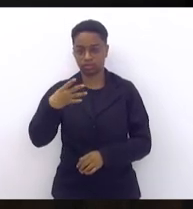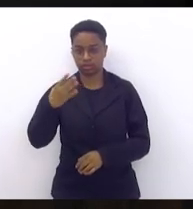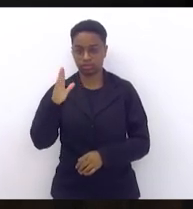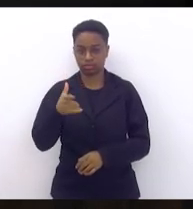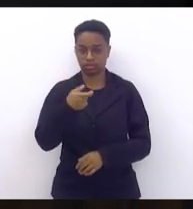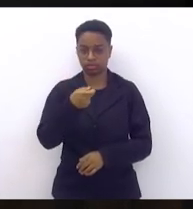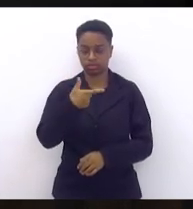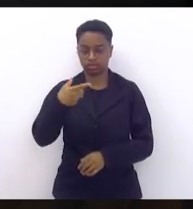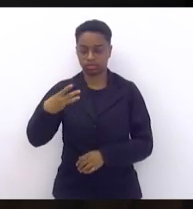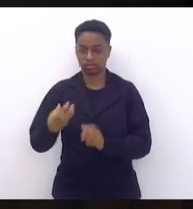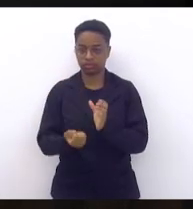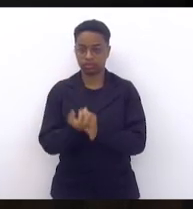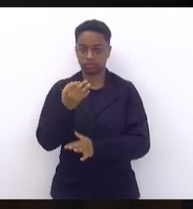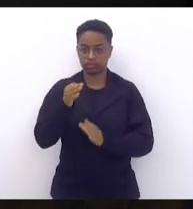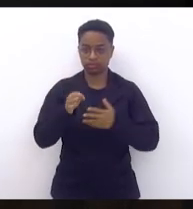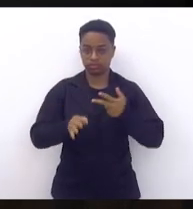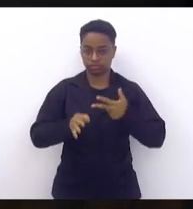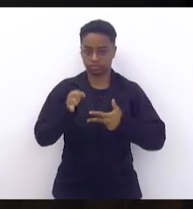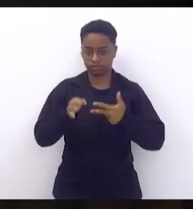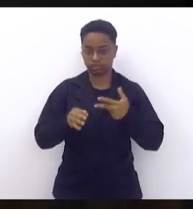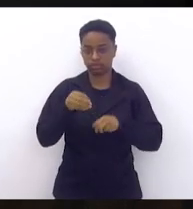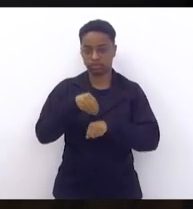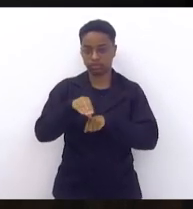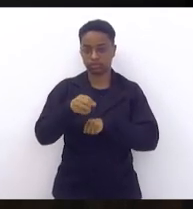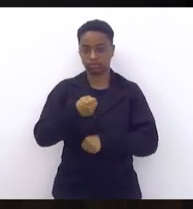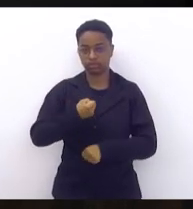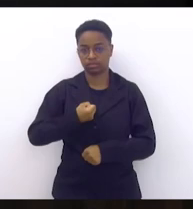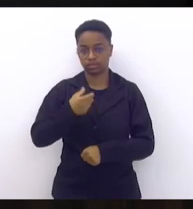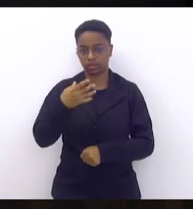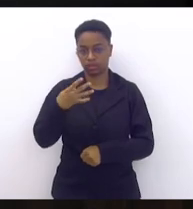1834/2023, de autoria do Poder Judiciário, mensagem número